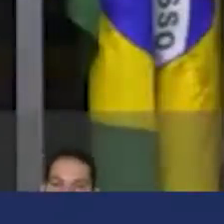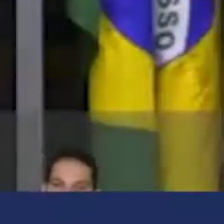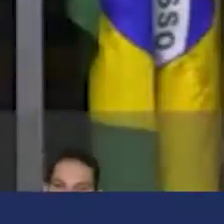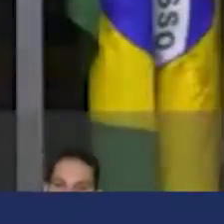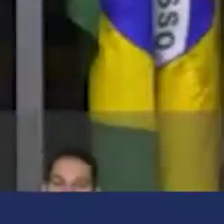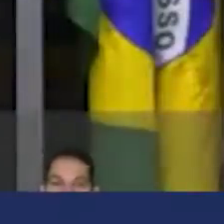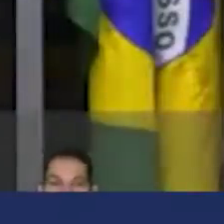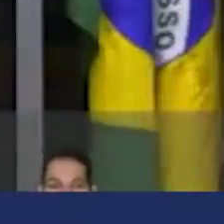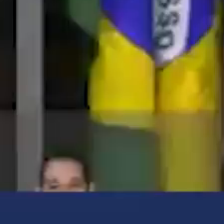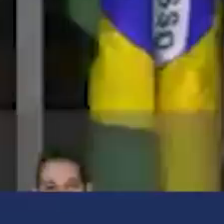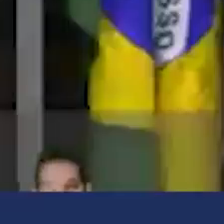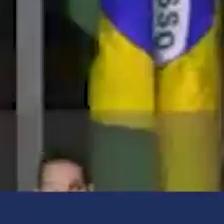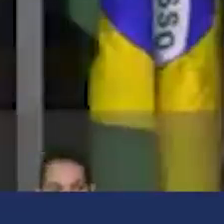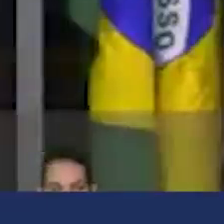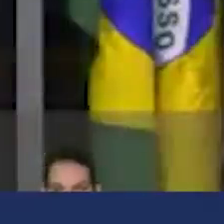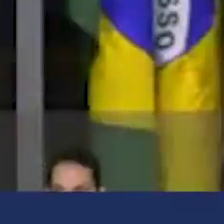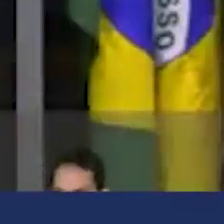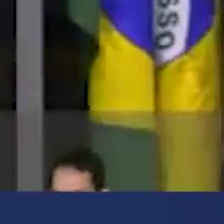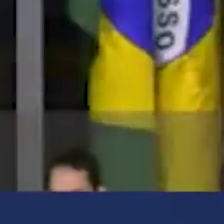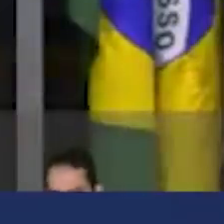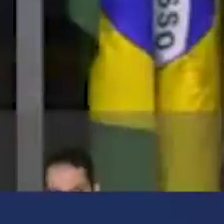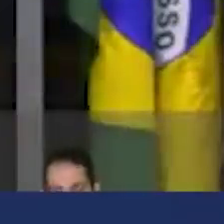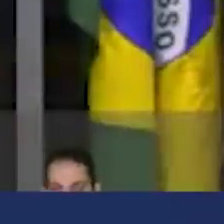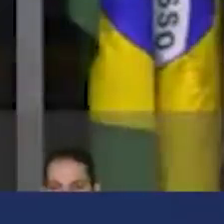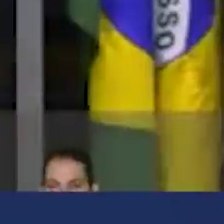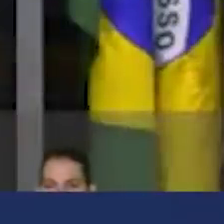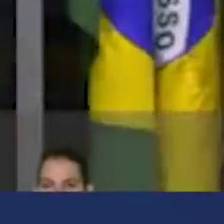obrigado a todos arigato gozaimasu